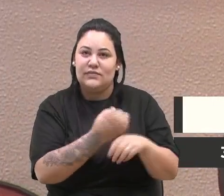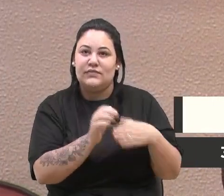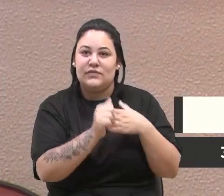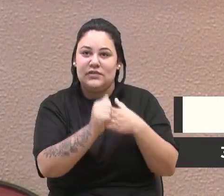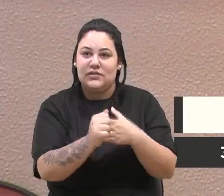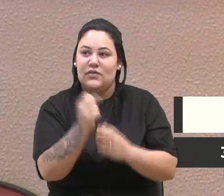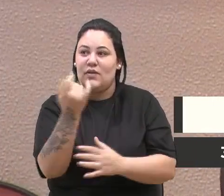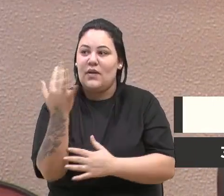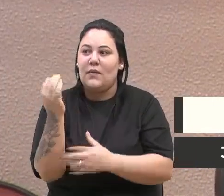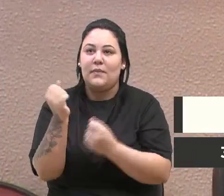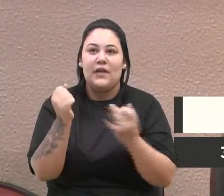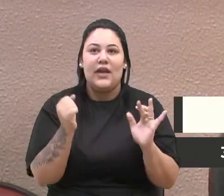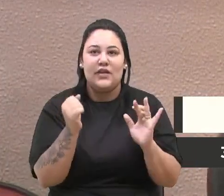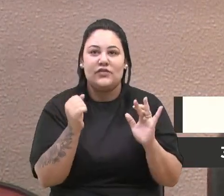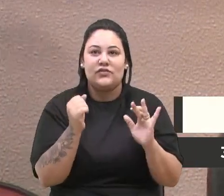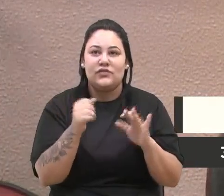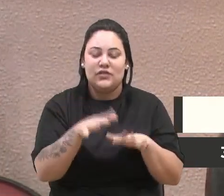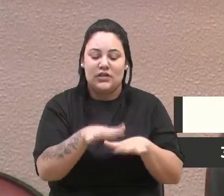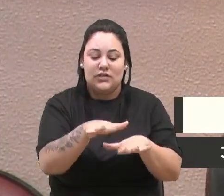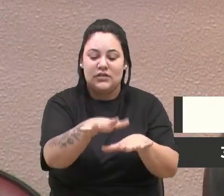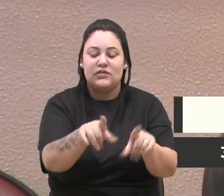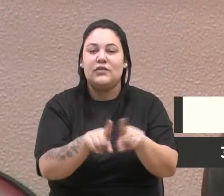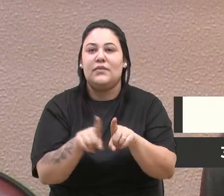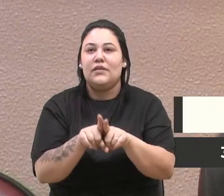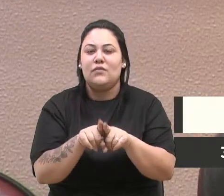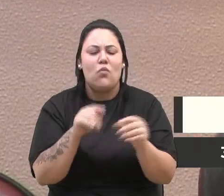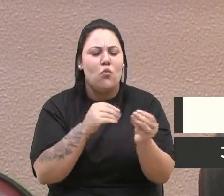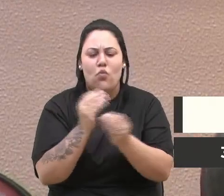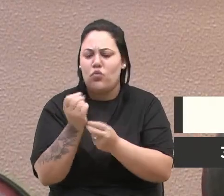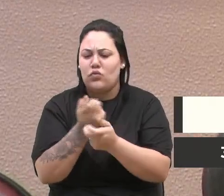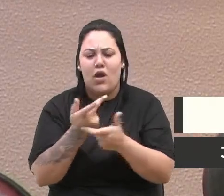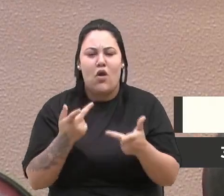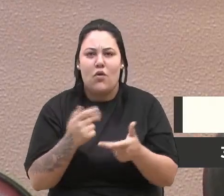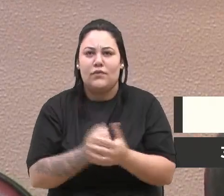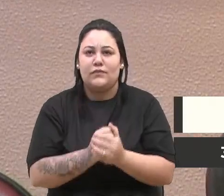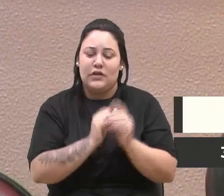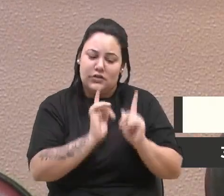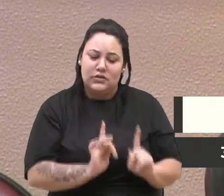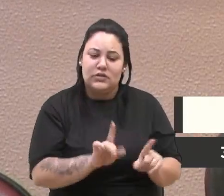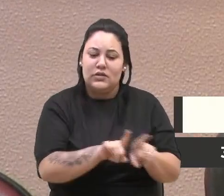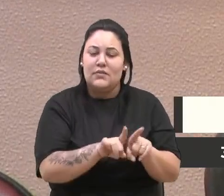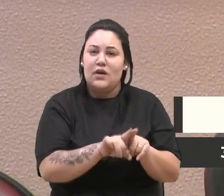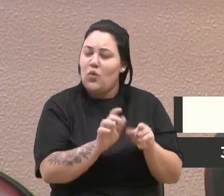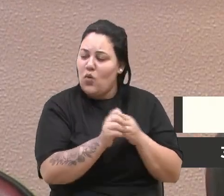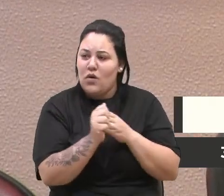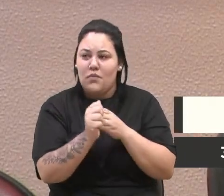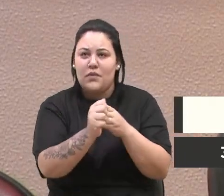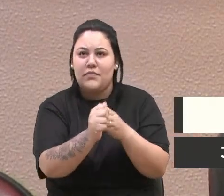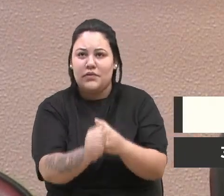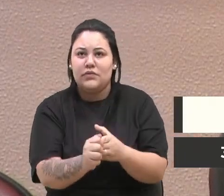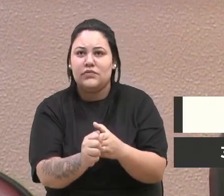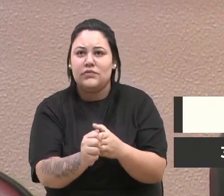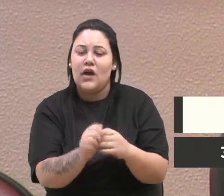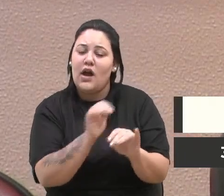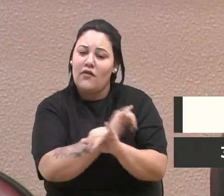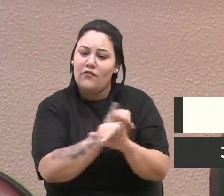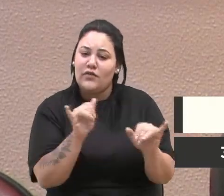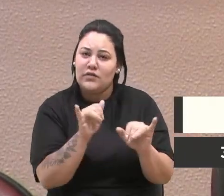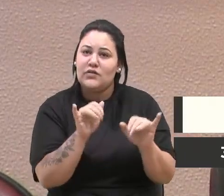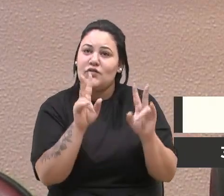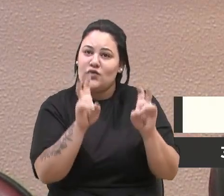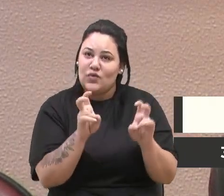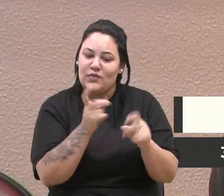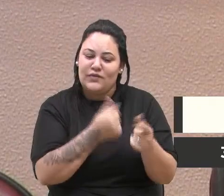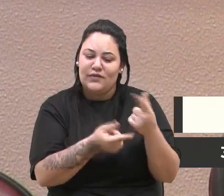ambiente sobre o trânsito sobre tantas coisas e a gestão o gerenciamento a a sobre as